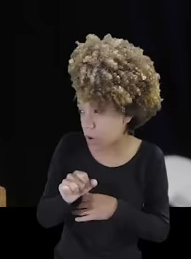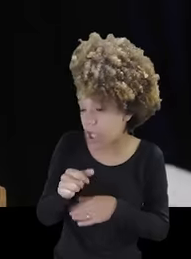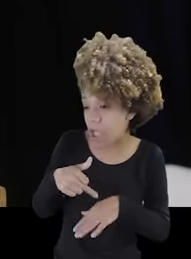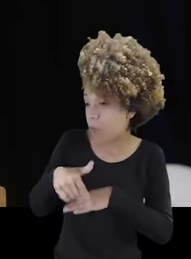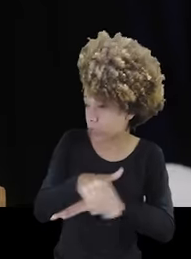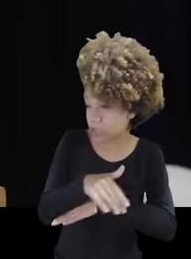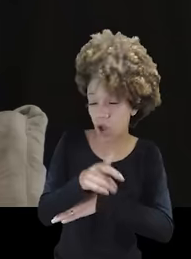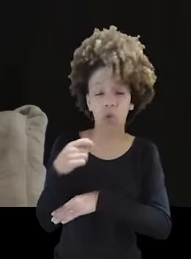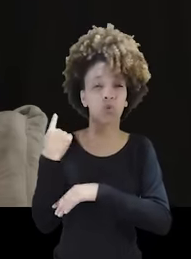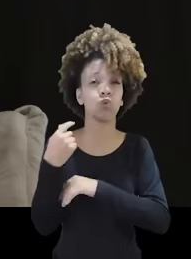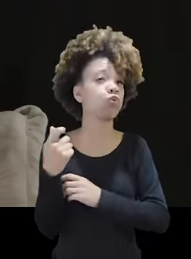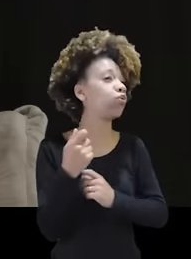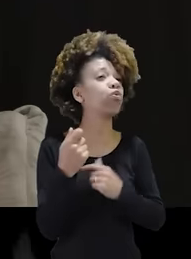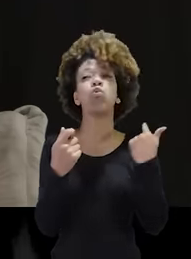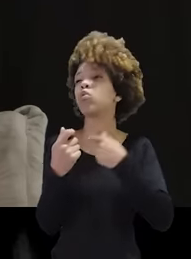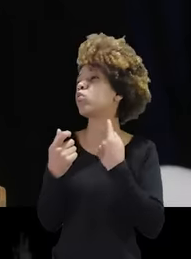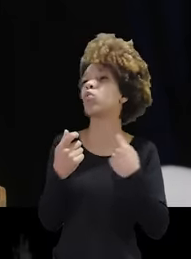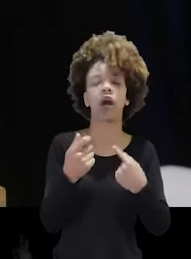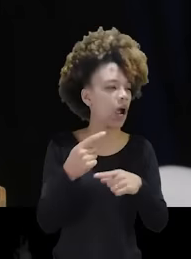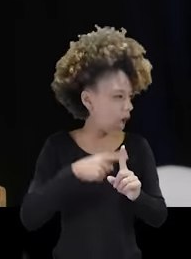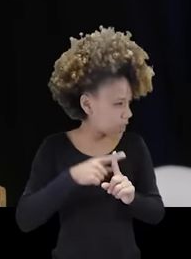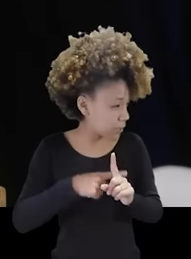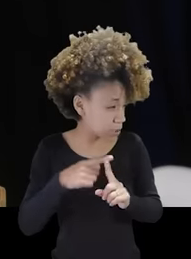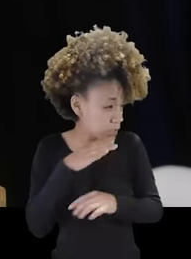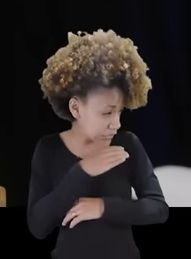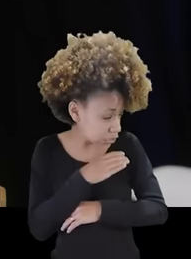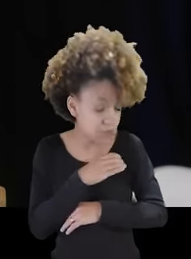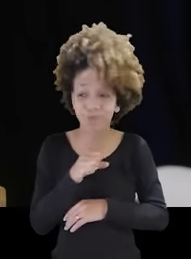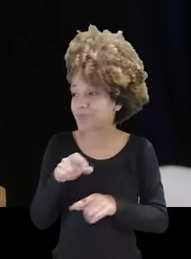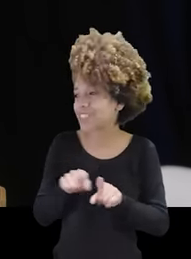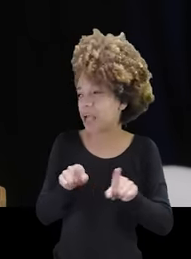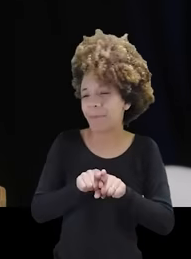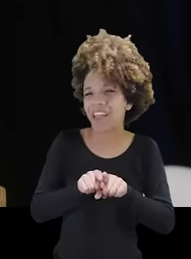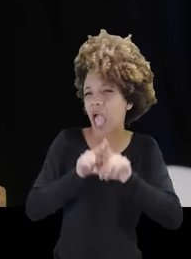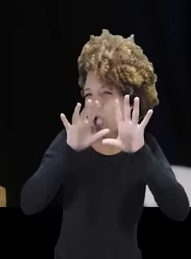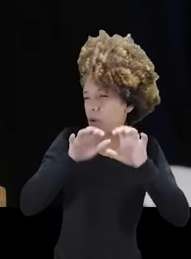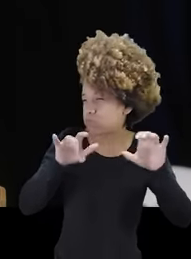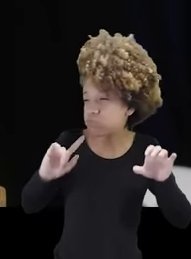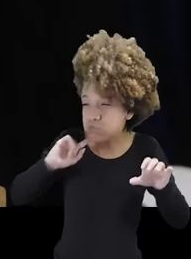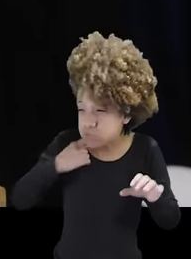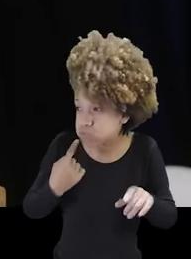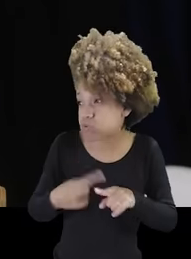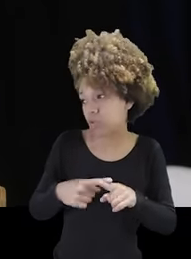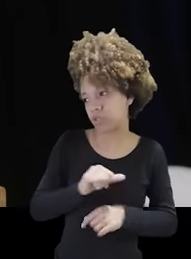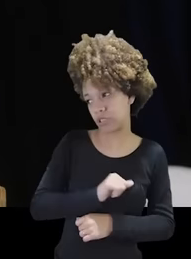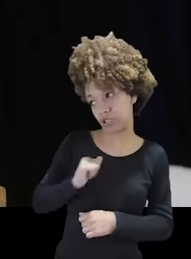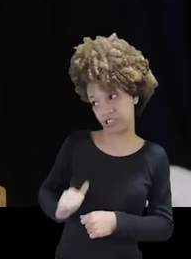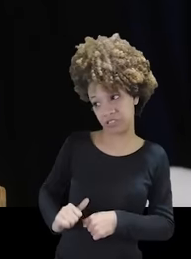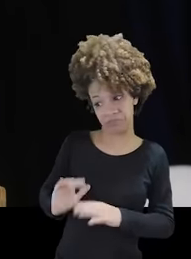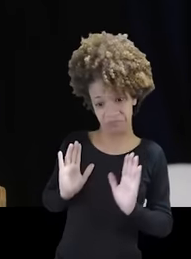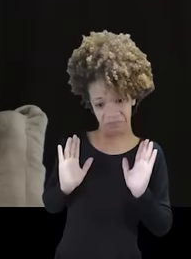ventiladorzinho a sensação térmica é muito pesada É e tem muita O ar é muito poluído lá e eles falam que é por causa da China